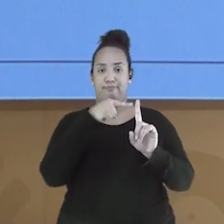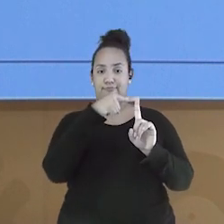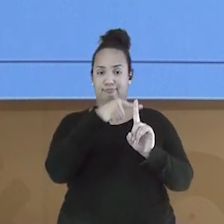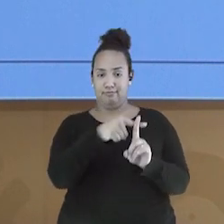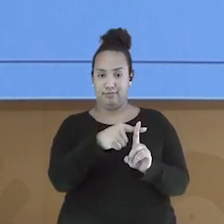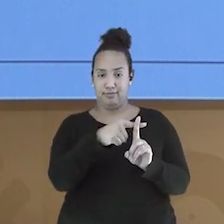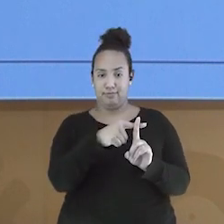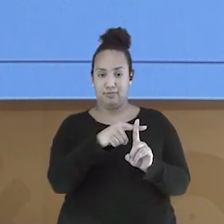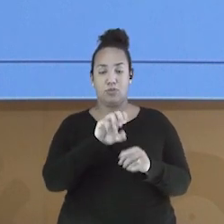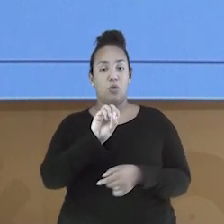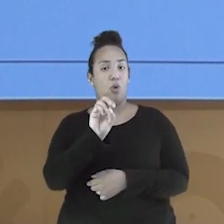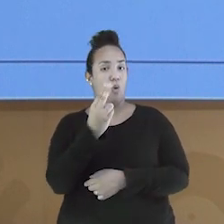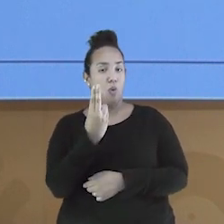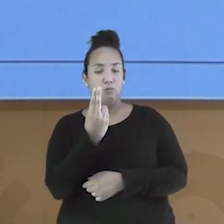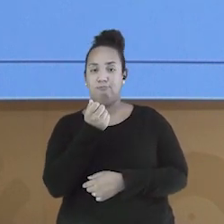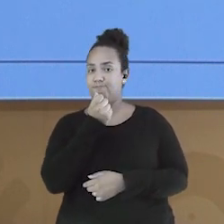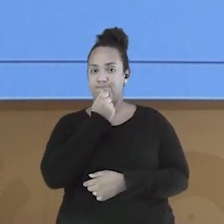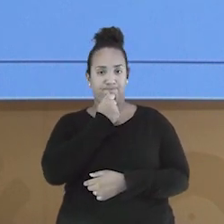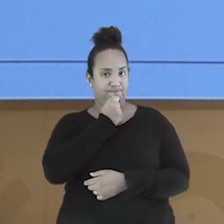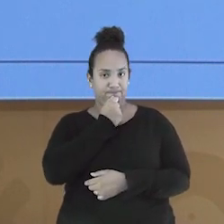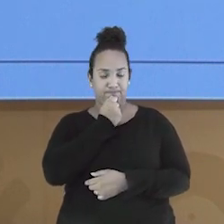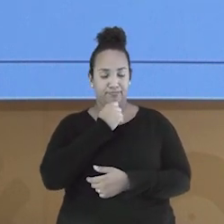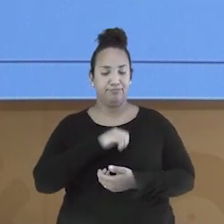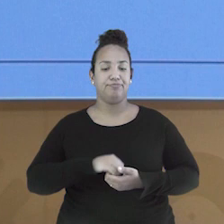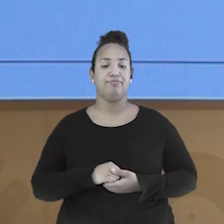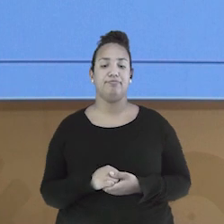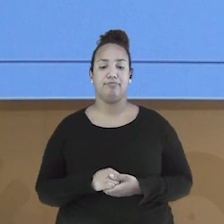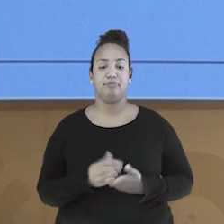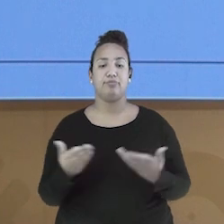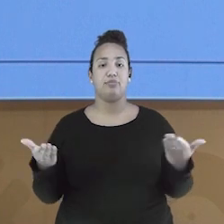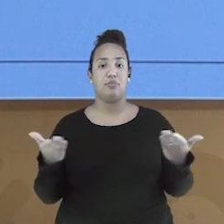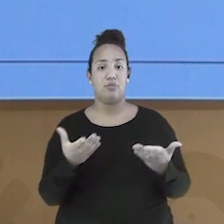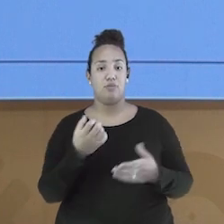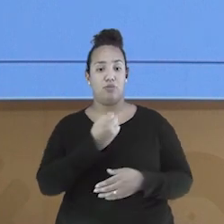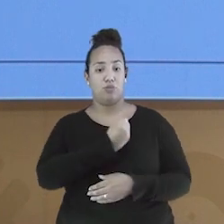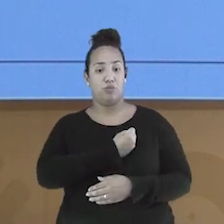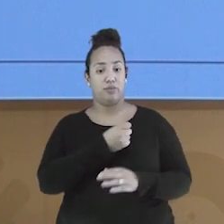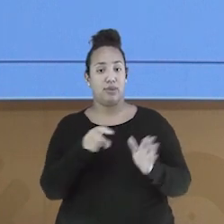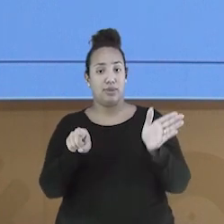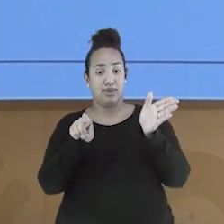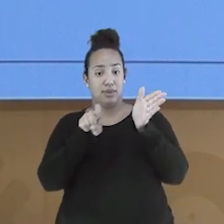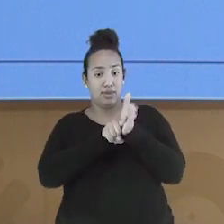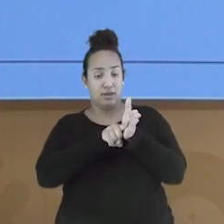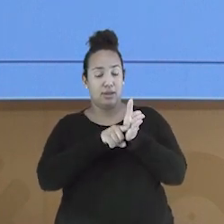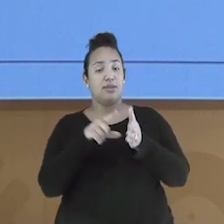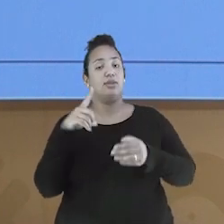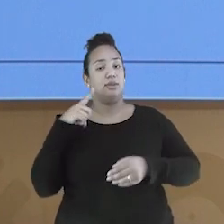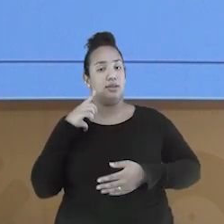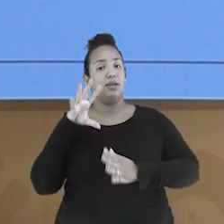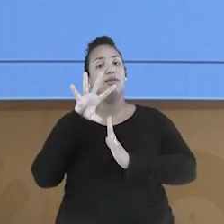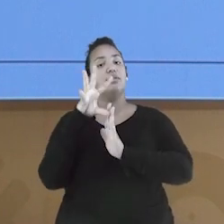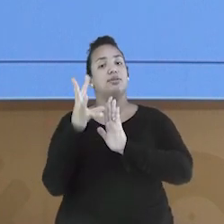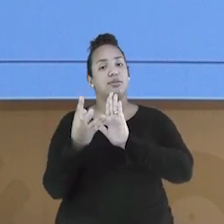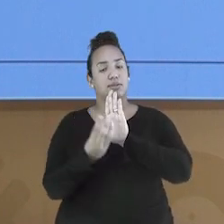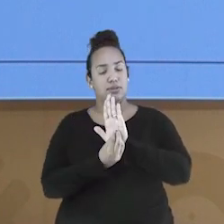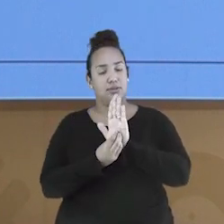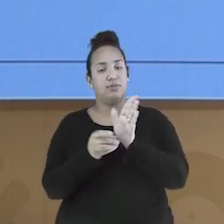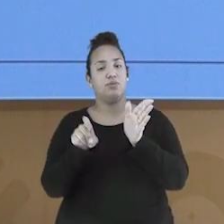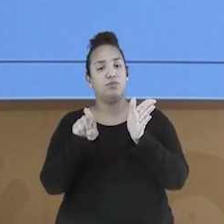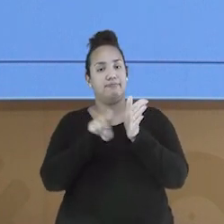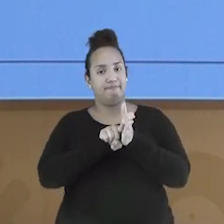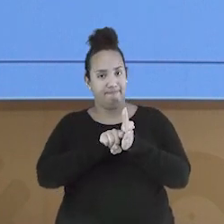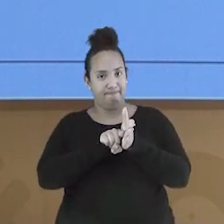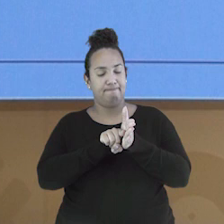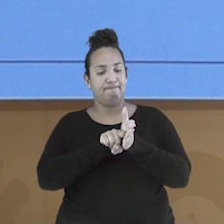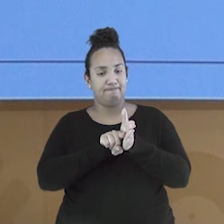ou não apresentam sinal. Já os números negativos são representados por um sinal de menos